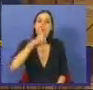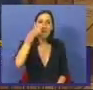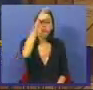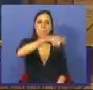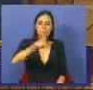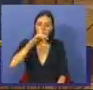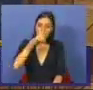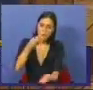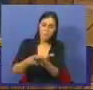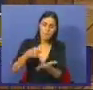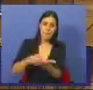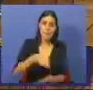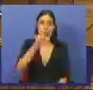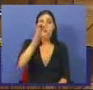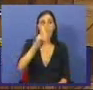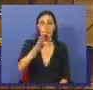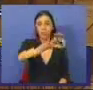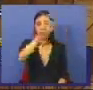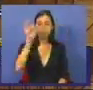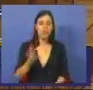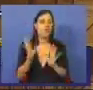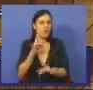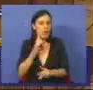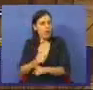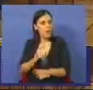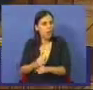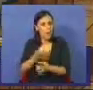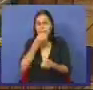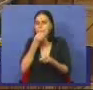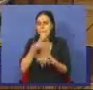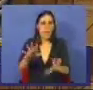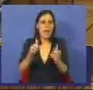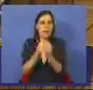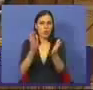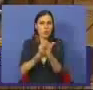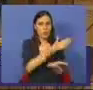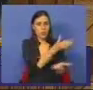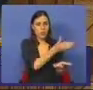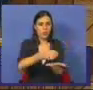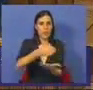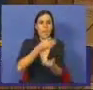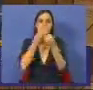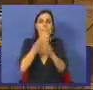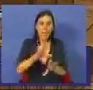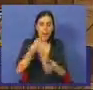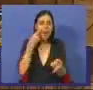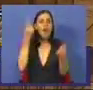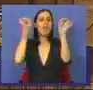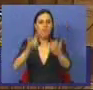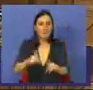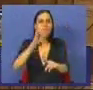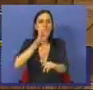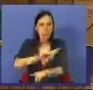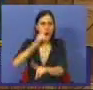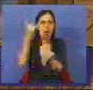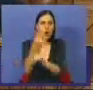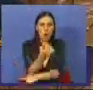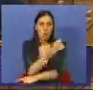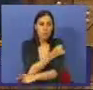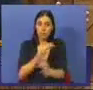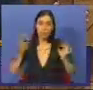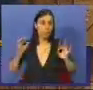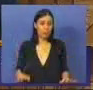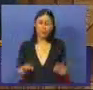pessoas pagando 80% do que já estavam a pagar e tendo perdido tudo aquilo que pagaram antes, depois ainda vão conseguir comprar a casa? Isto